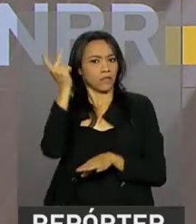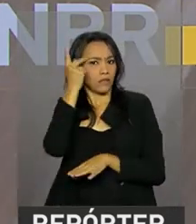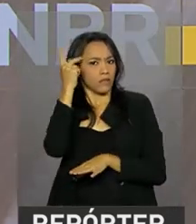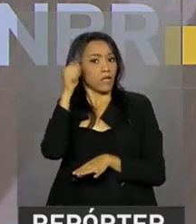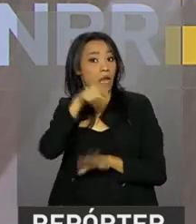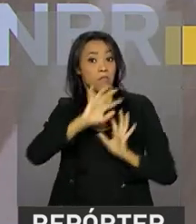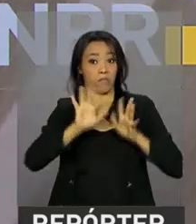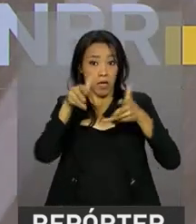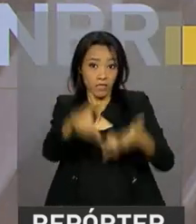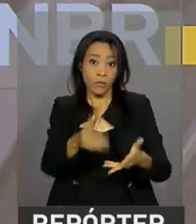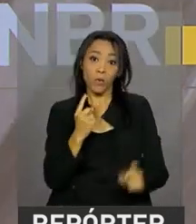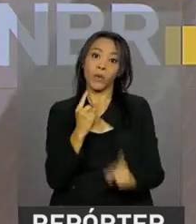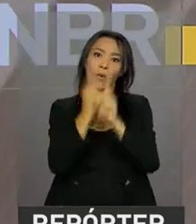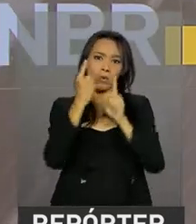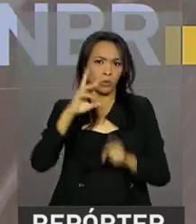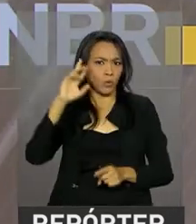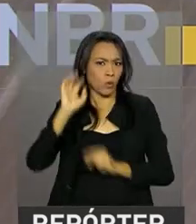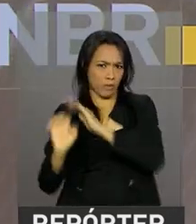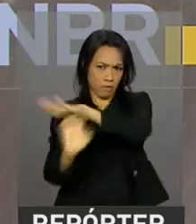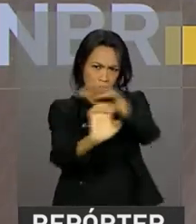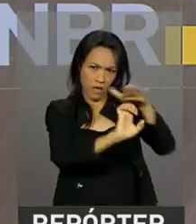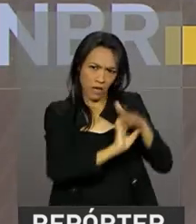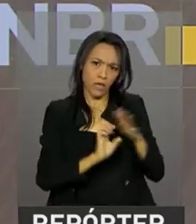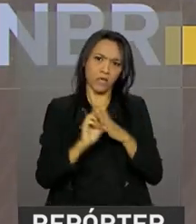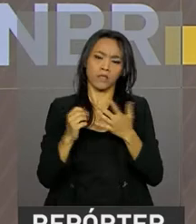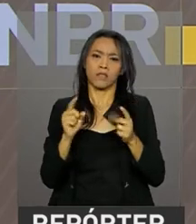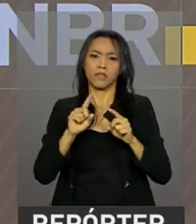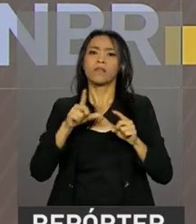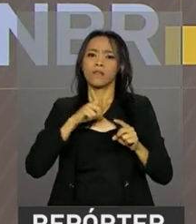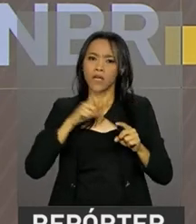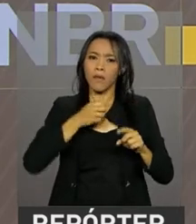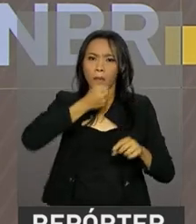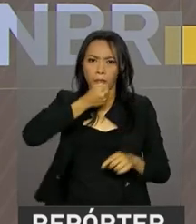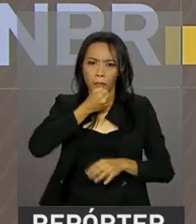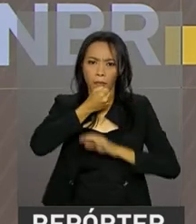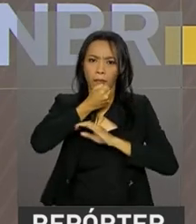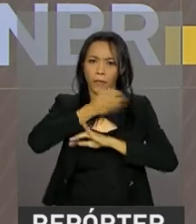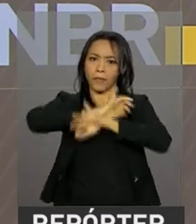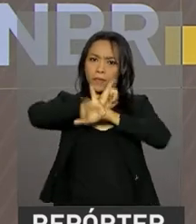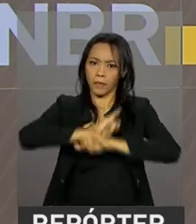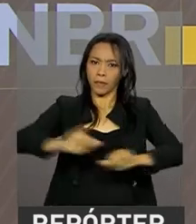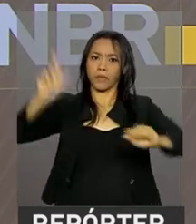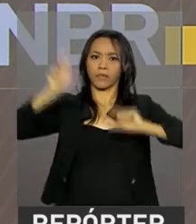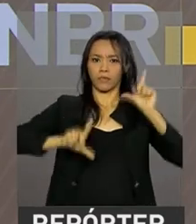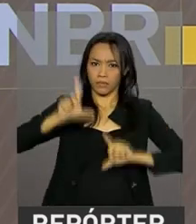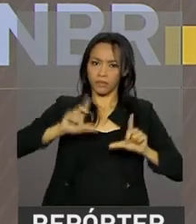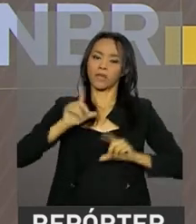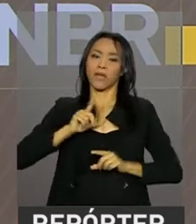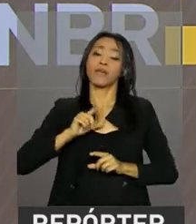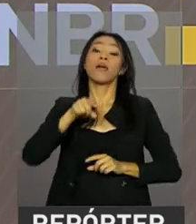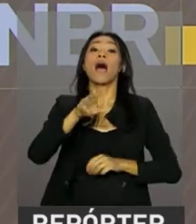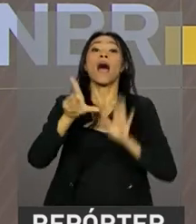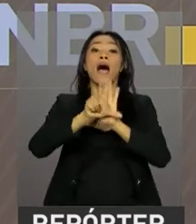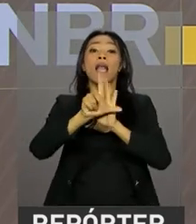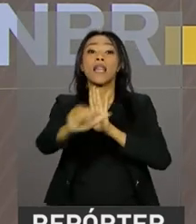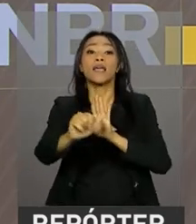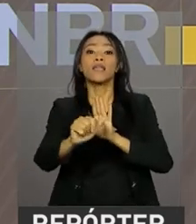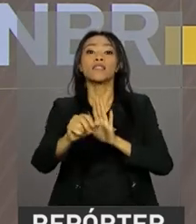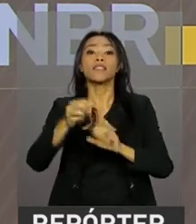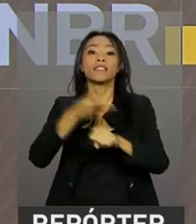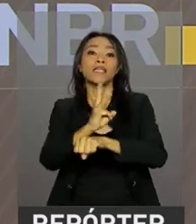encontro com investidores, e em conversa com a imprensa, o presidente Michel Temer afirmou que a lei de